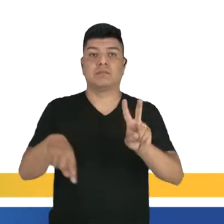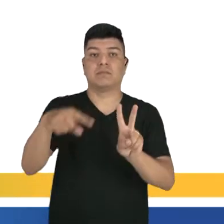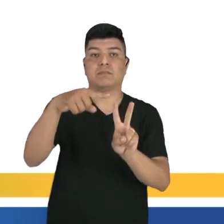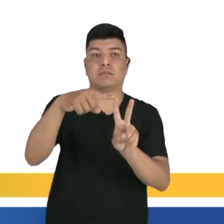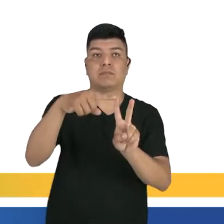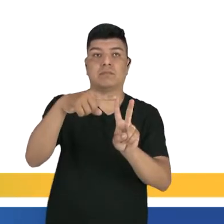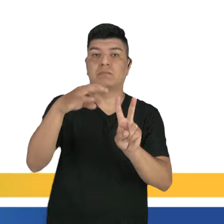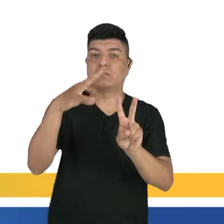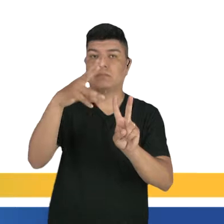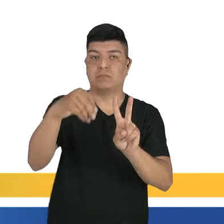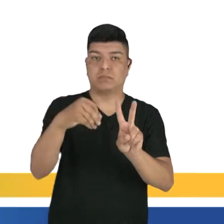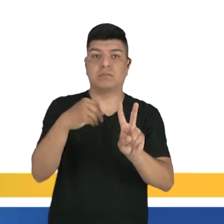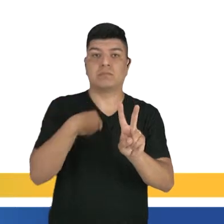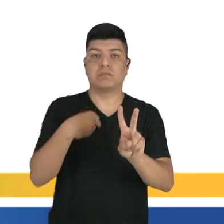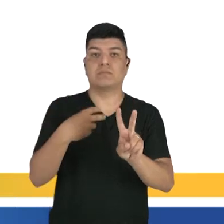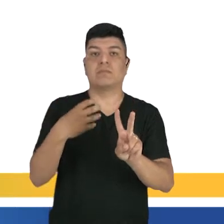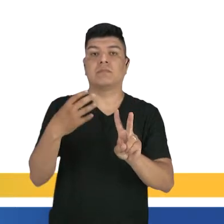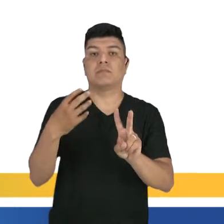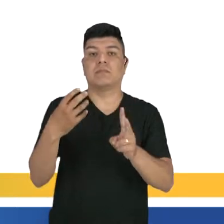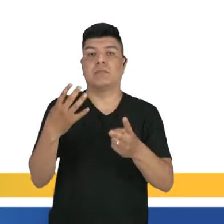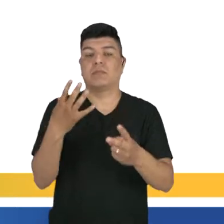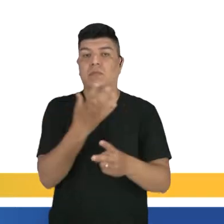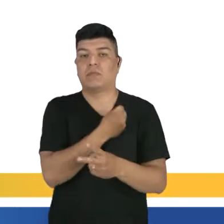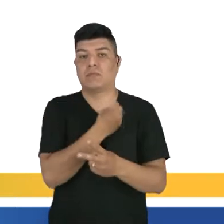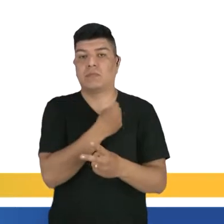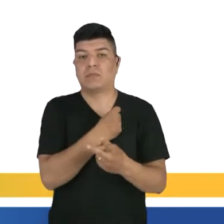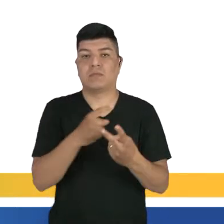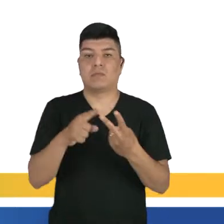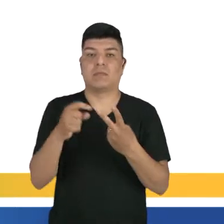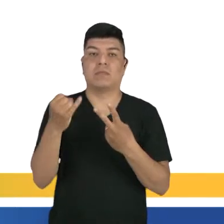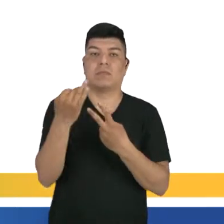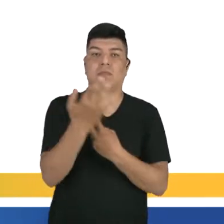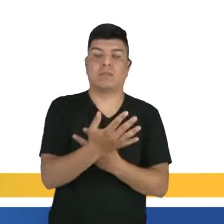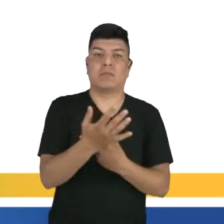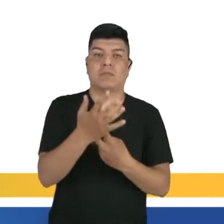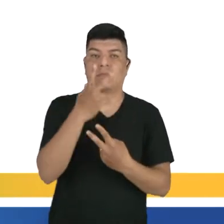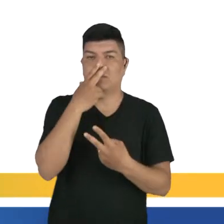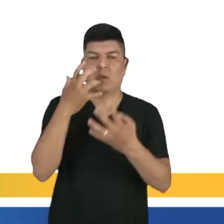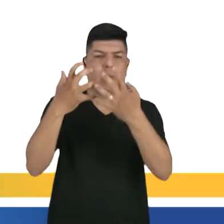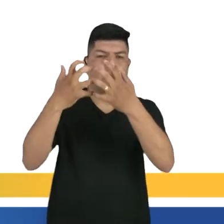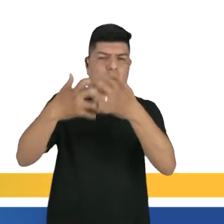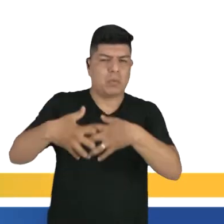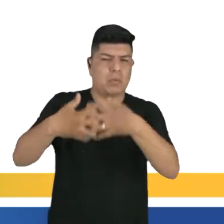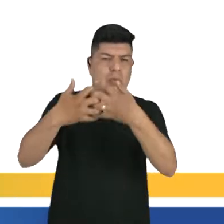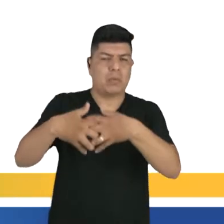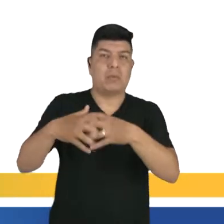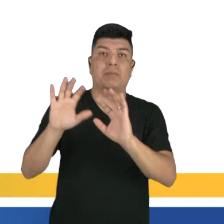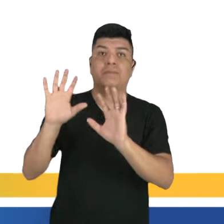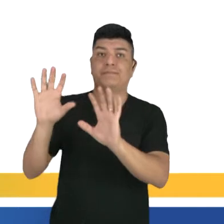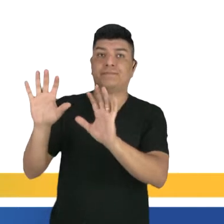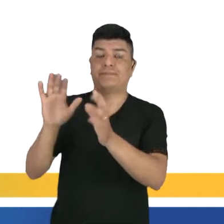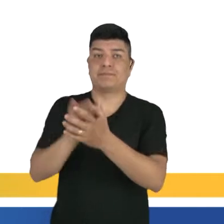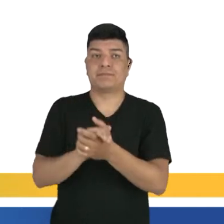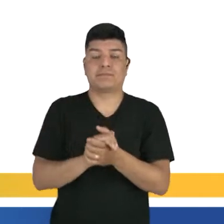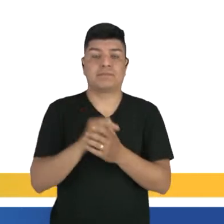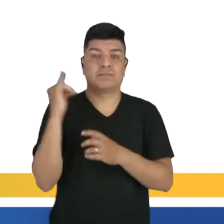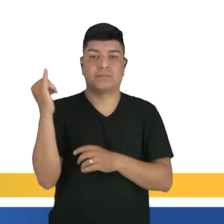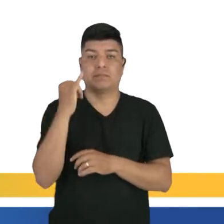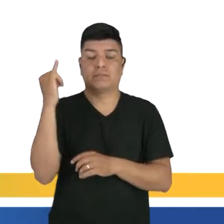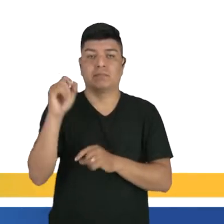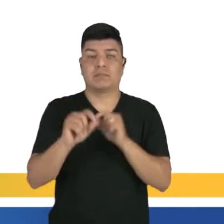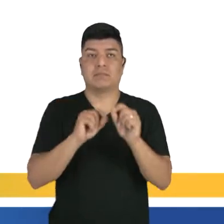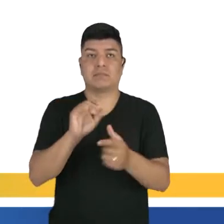raízes, sendo todos números irracionais. Quando isso acontece, as contas ficam mais complicadas. Nesse caso, é